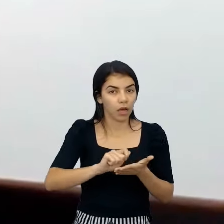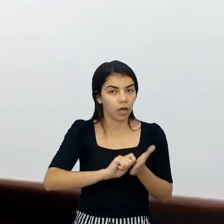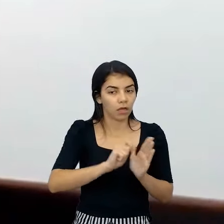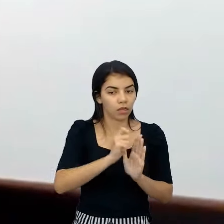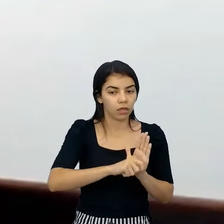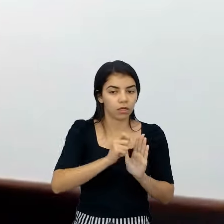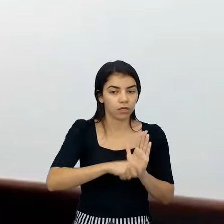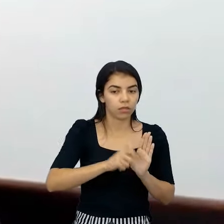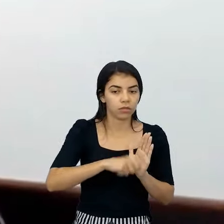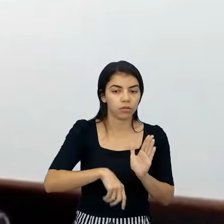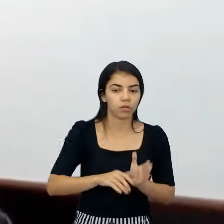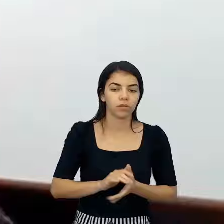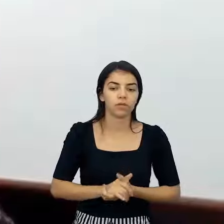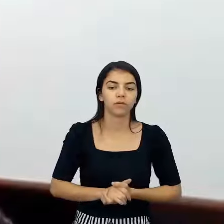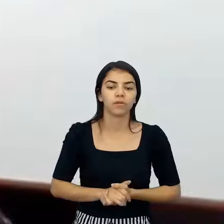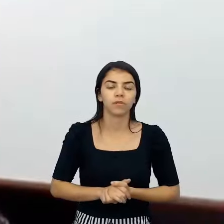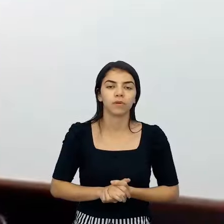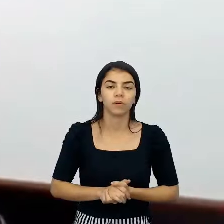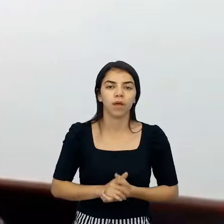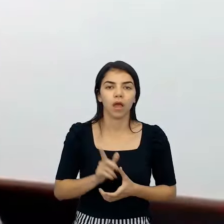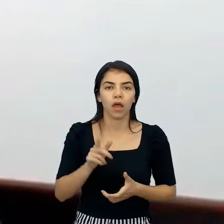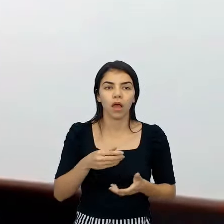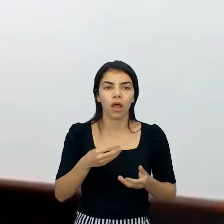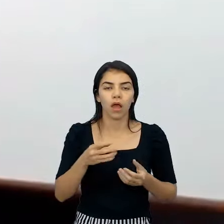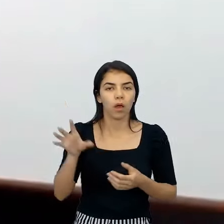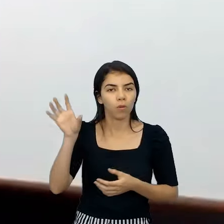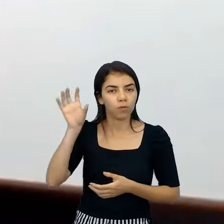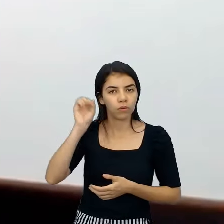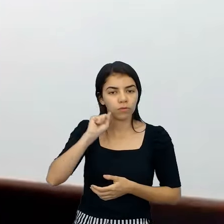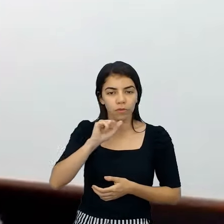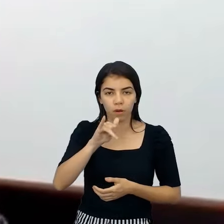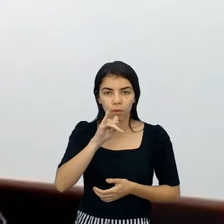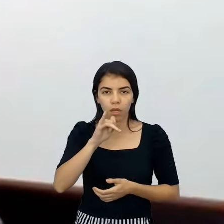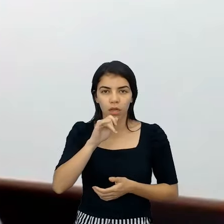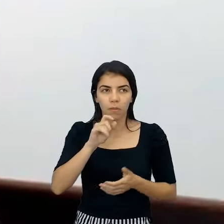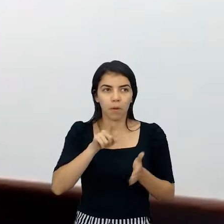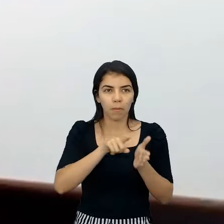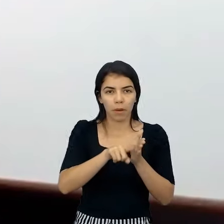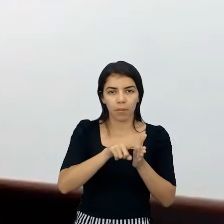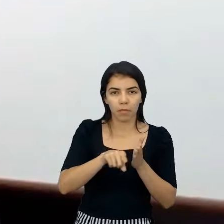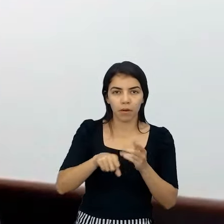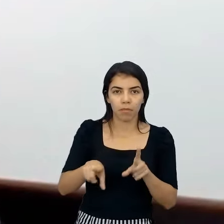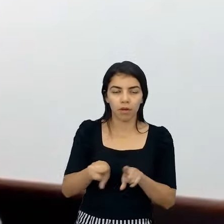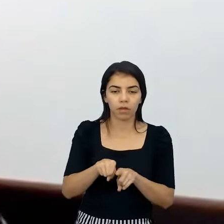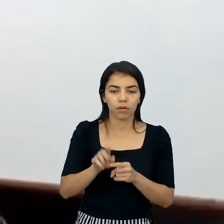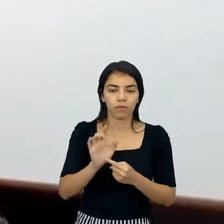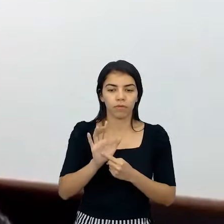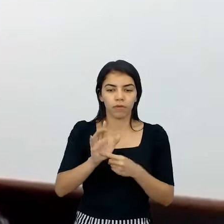a partir de quando ouvirem o questionamento que eu irei aqui